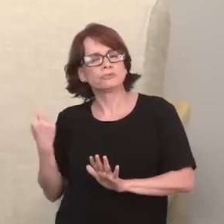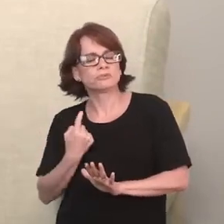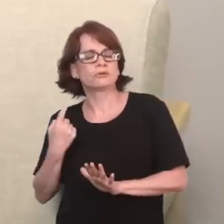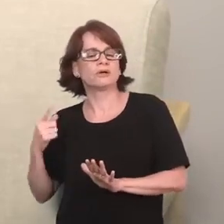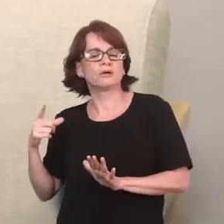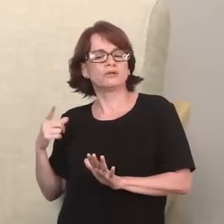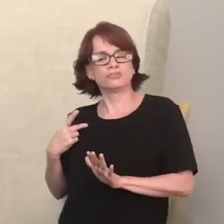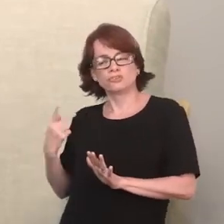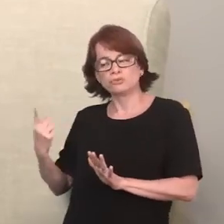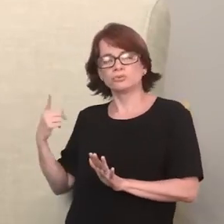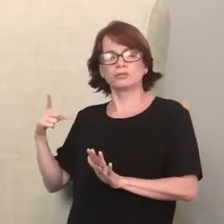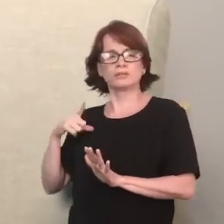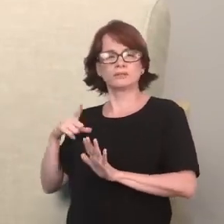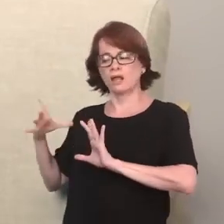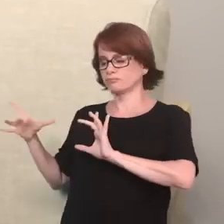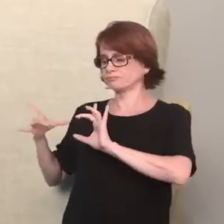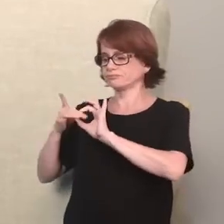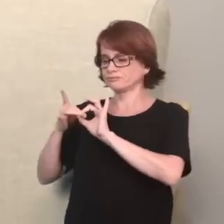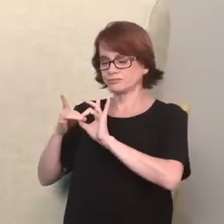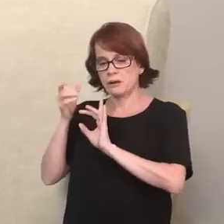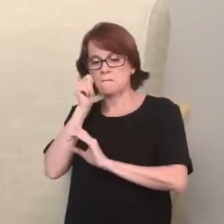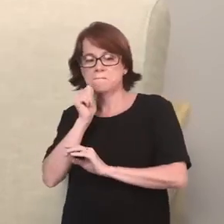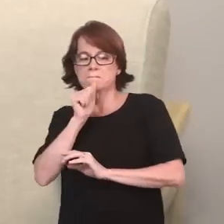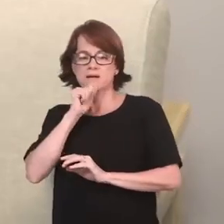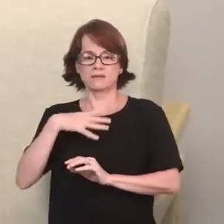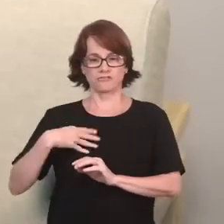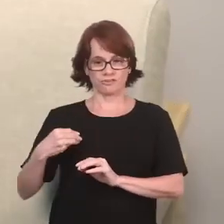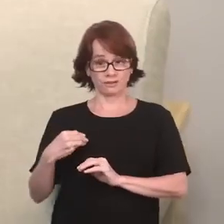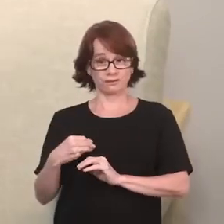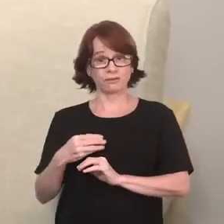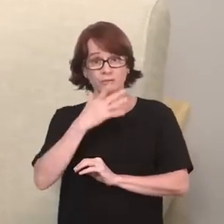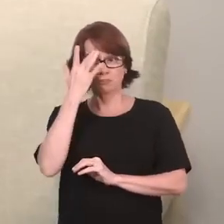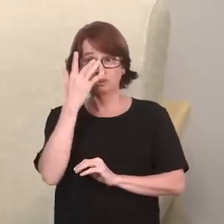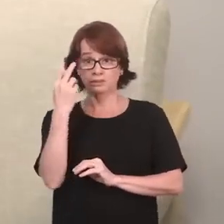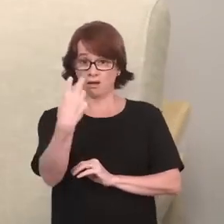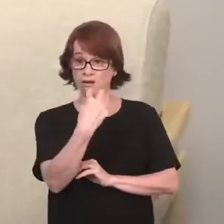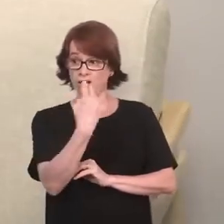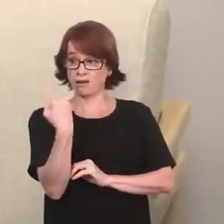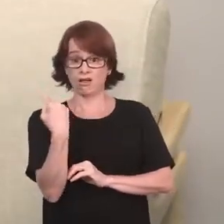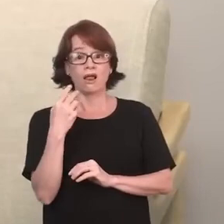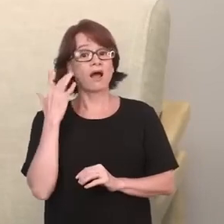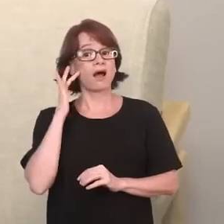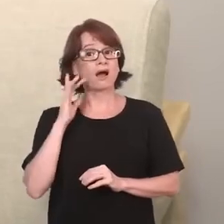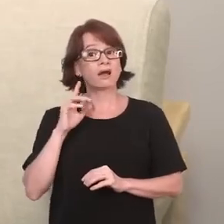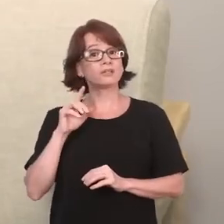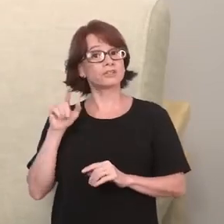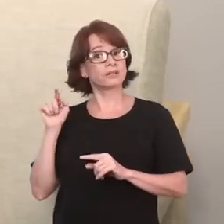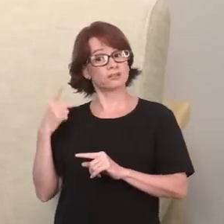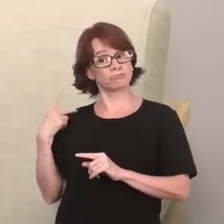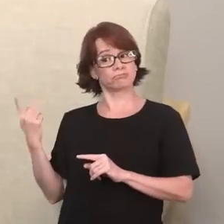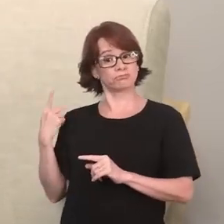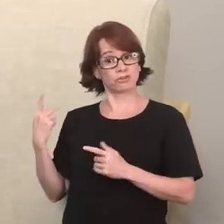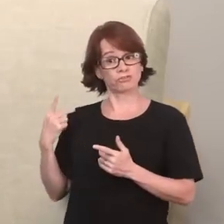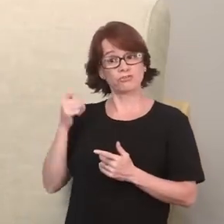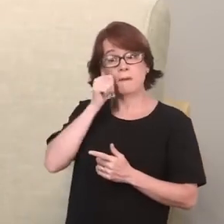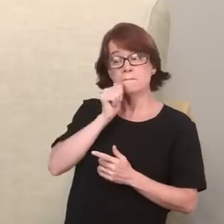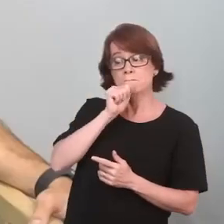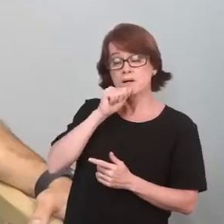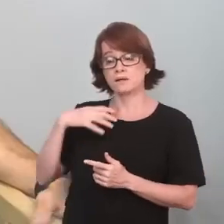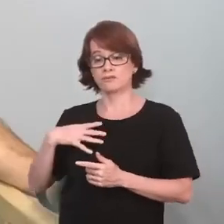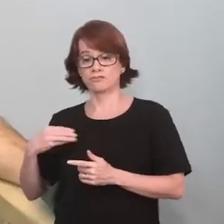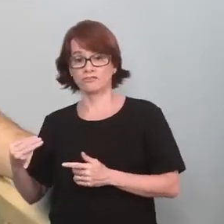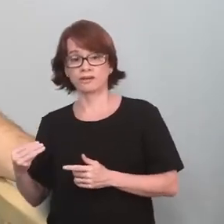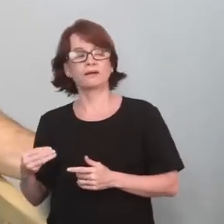tem um pouco esse vínculo, assim, meio de mãe e filha. E as pessoas acham a gente parecidas, e muita gente pergunta se ela é minha filha, se eu sou